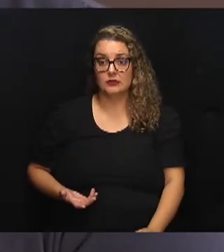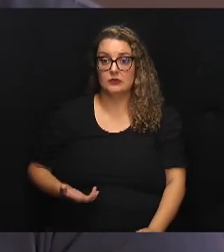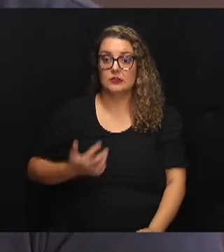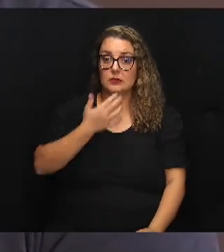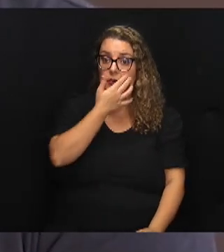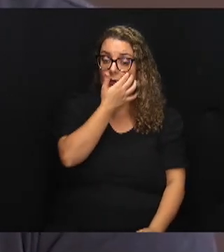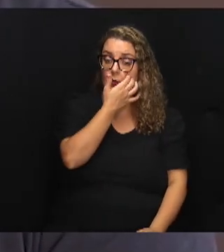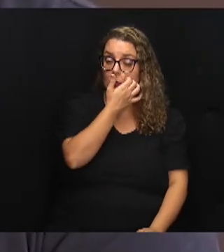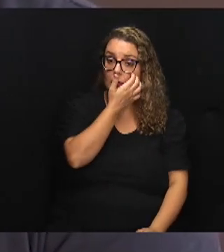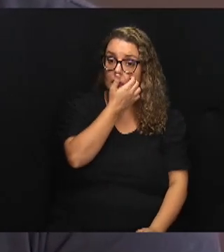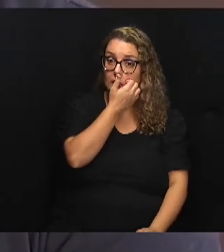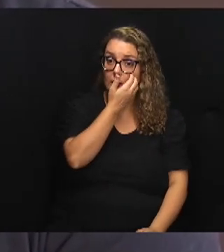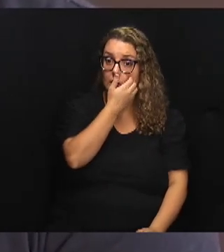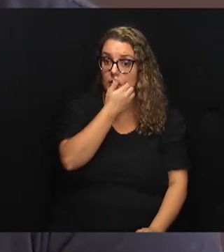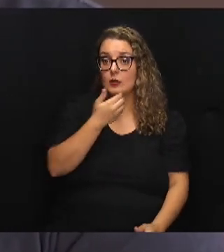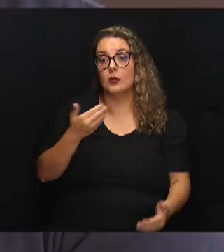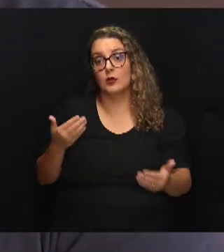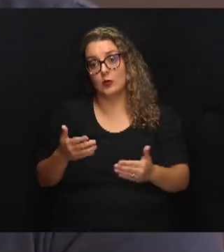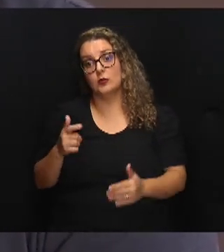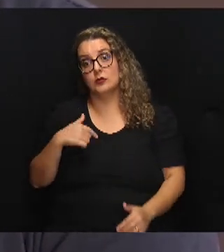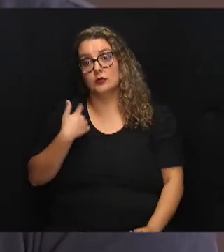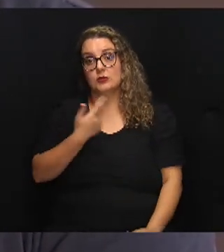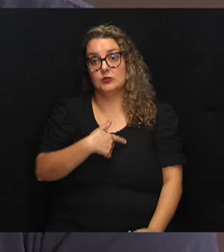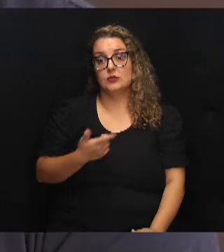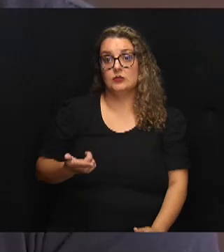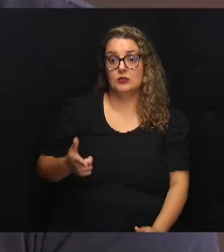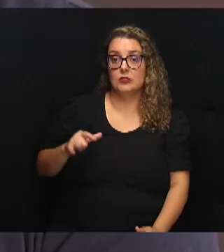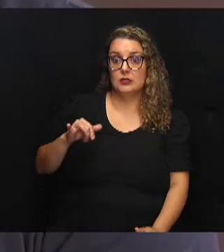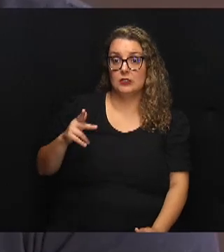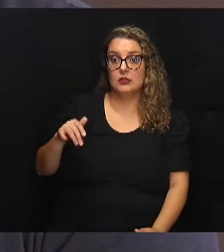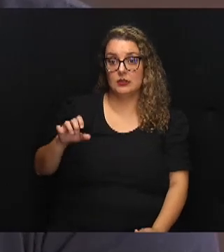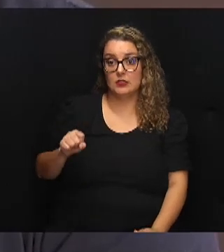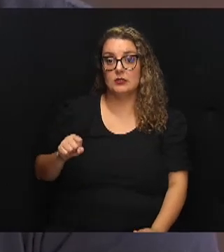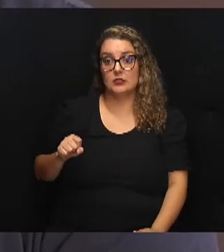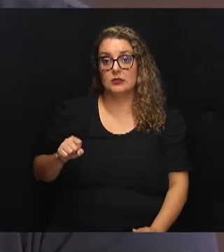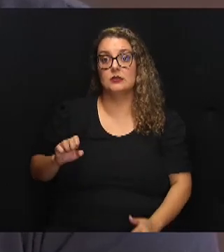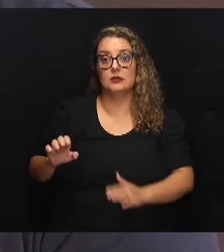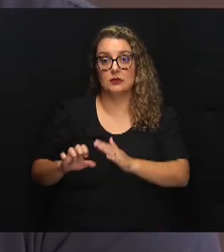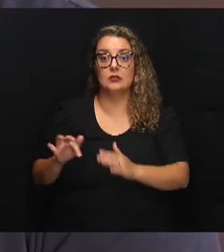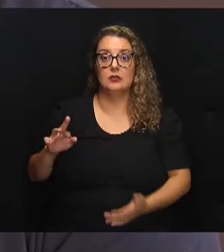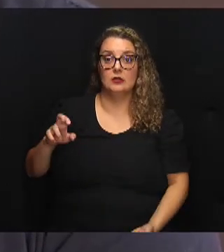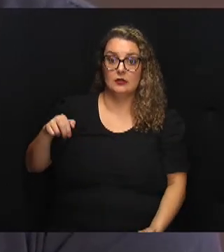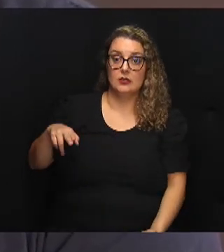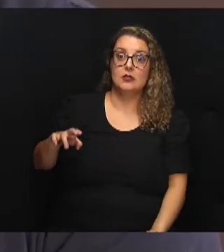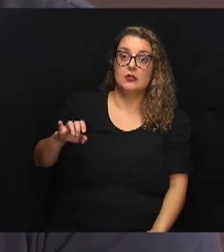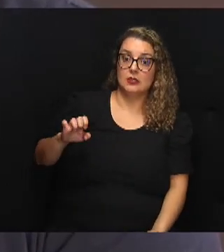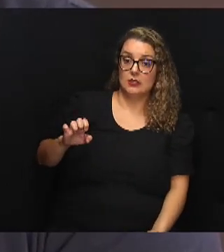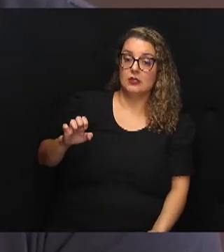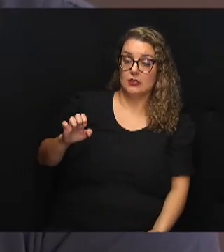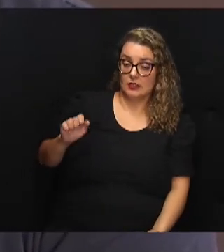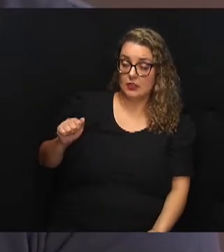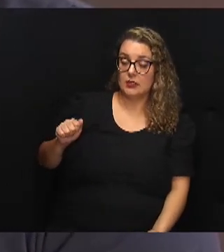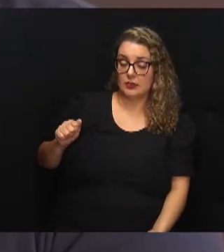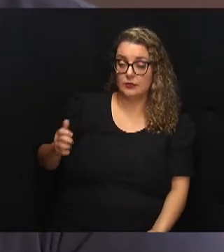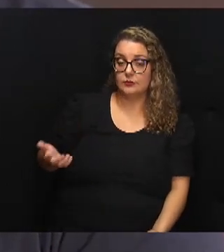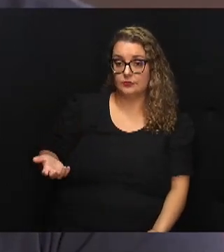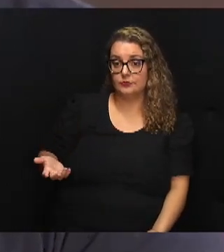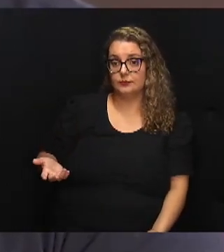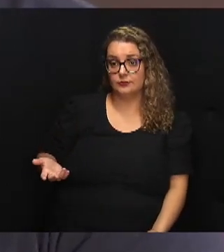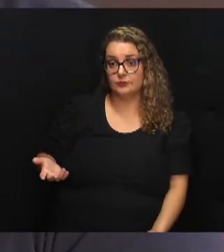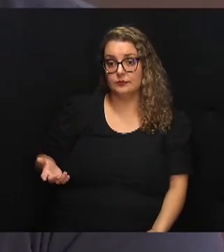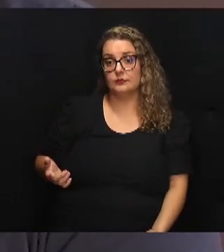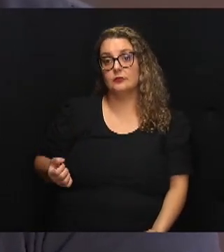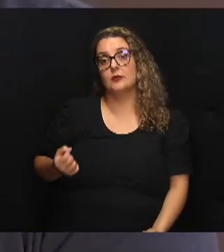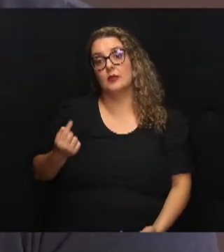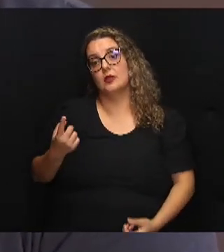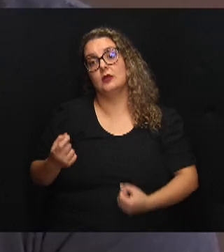Hoje, até uma das nossas linhas é transformar o negócio em franquia. Então, a gente teve algumas mudanças